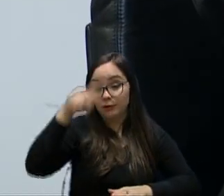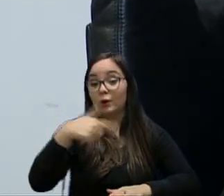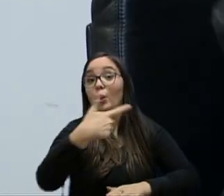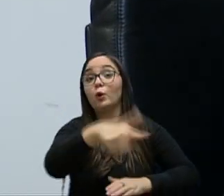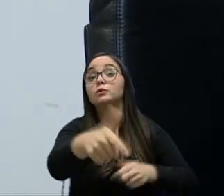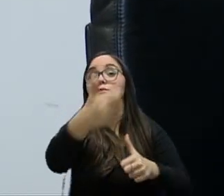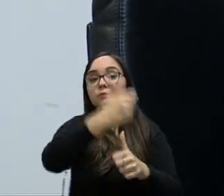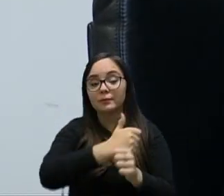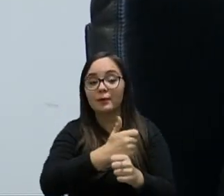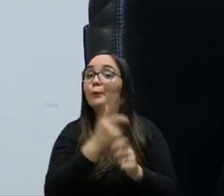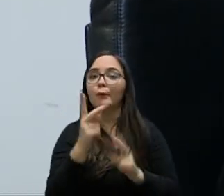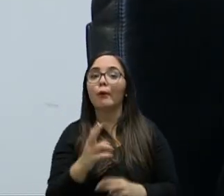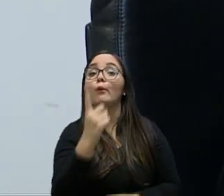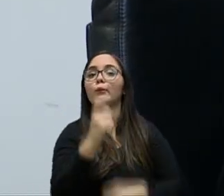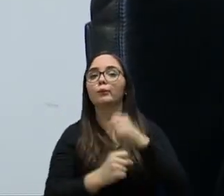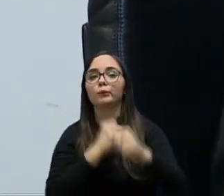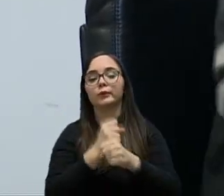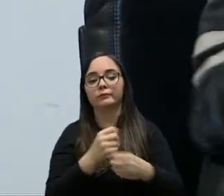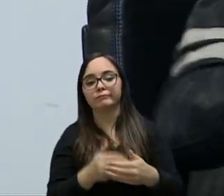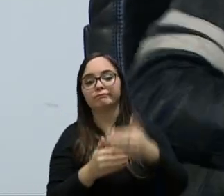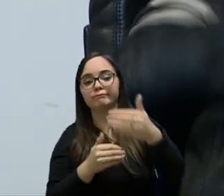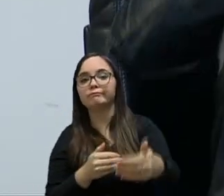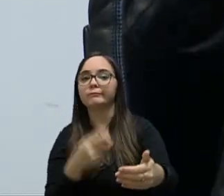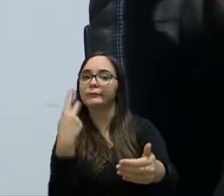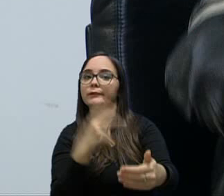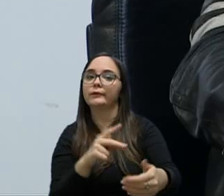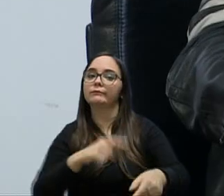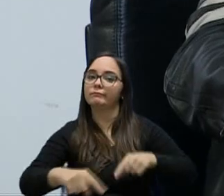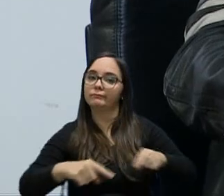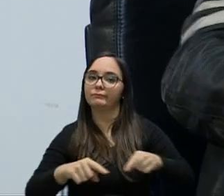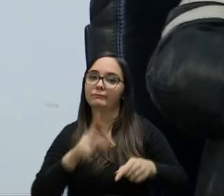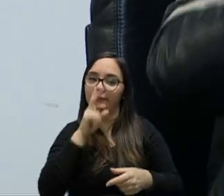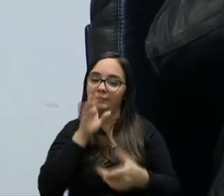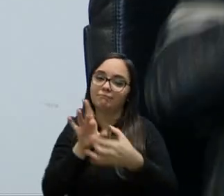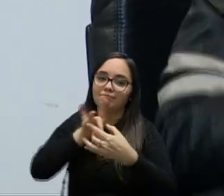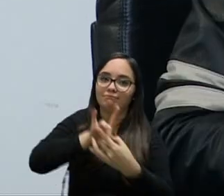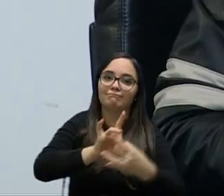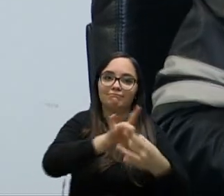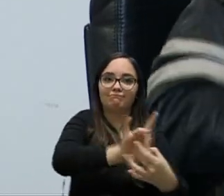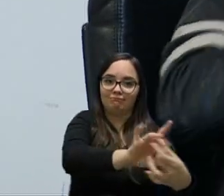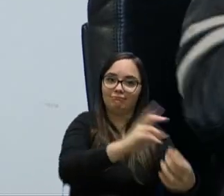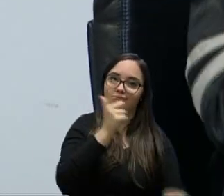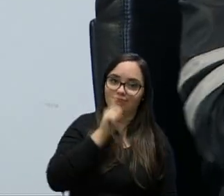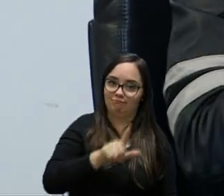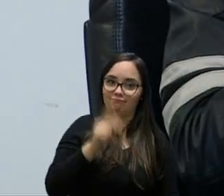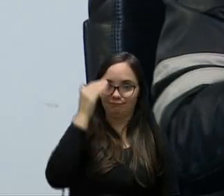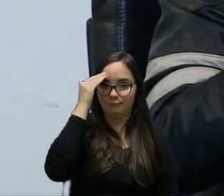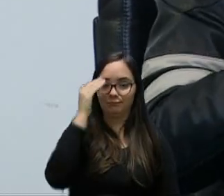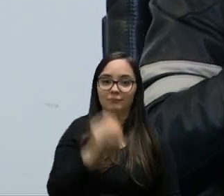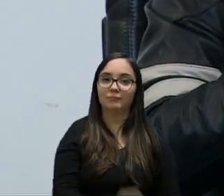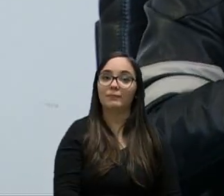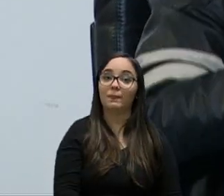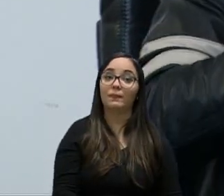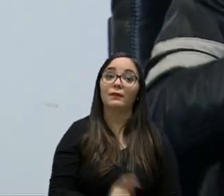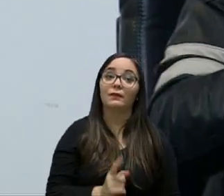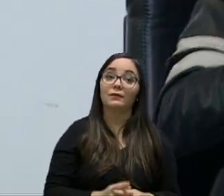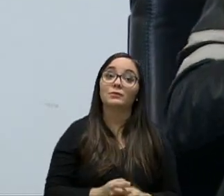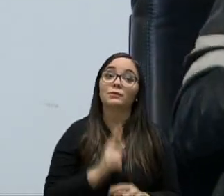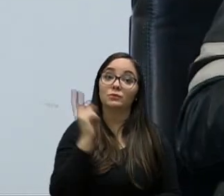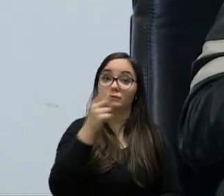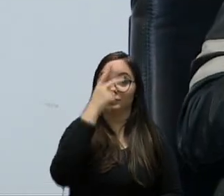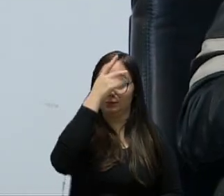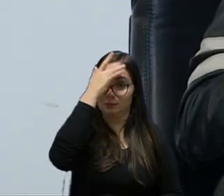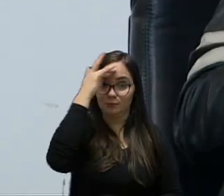próximo por próximo prefeito então é como o secretário falou hoje é para dar continuidade de governo porque senão todo o prefeito toda a prefeita